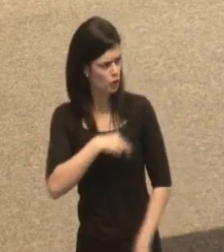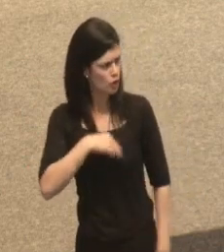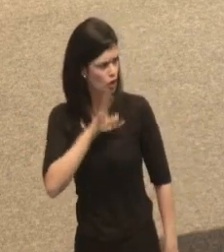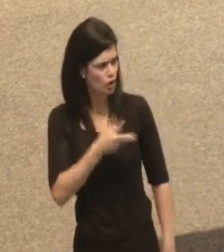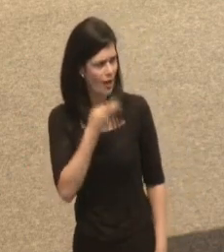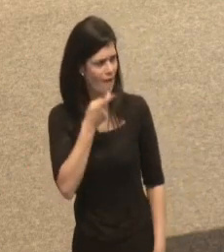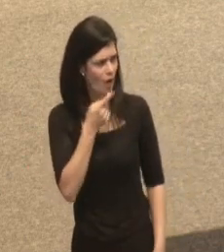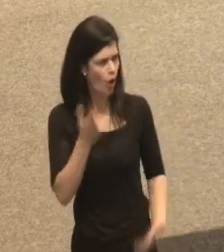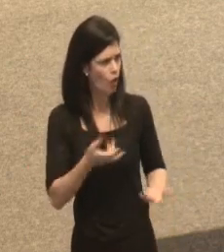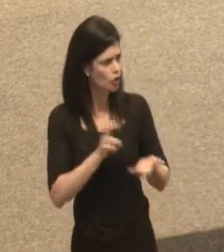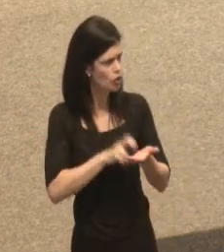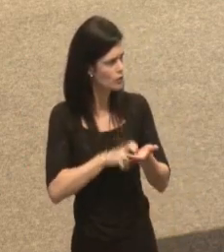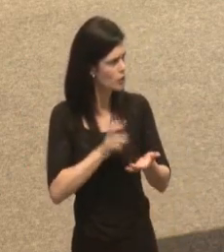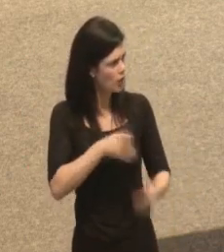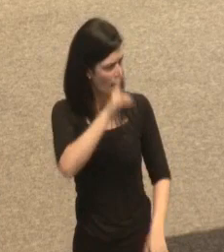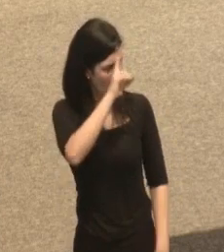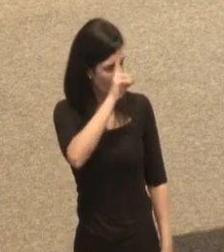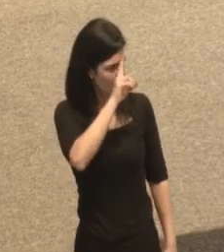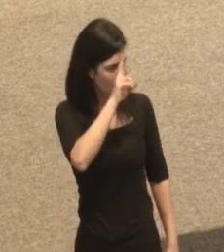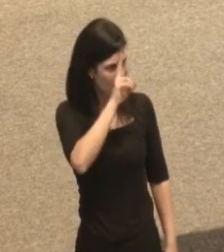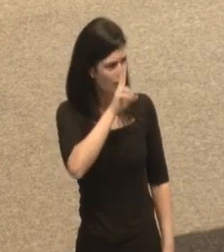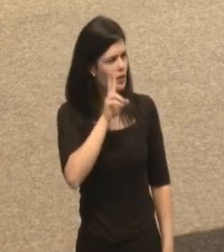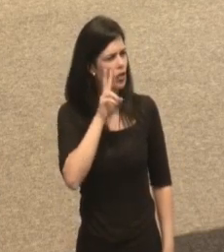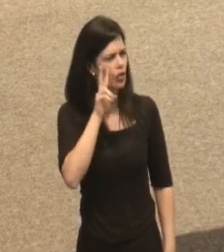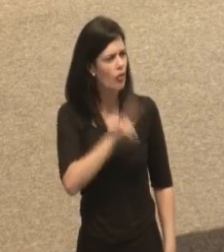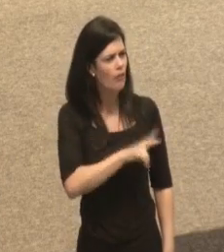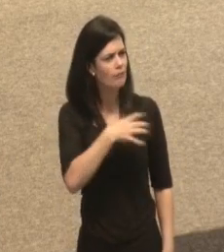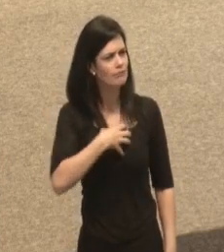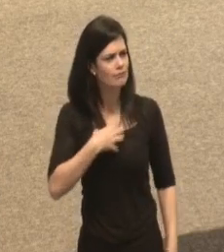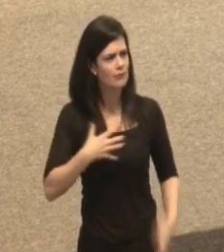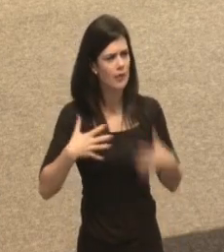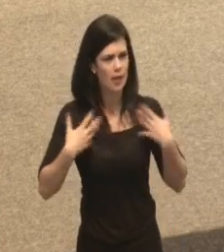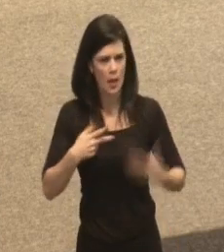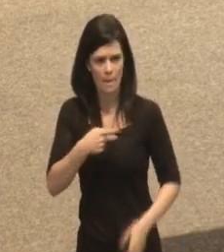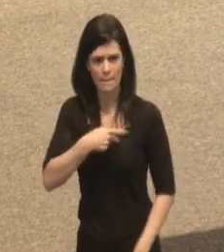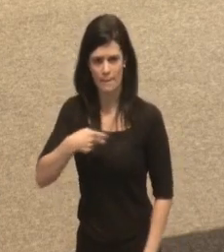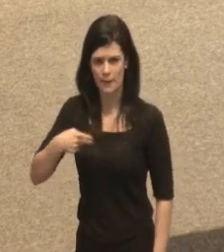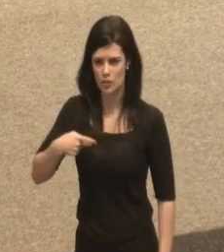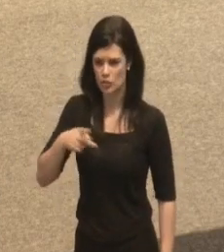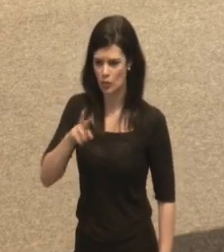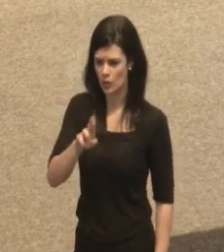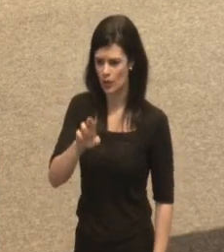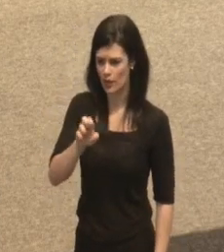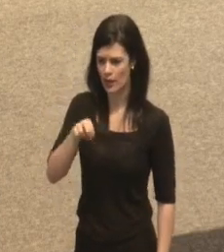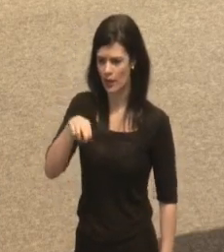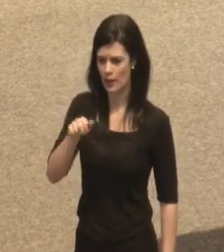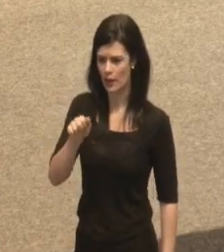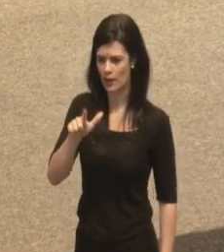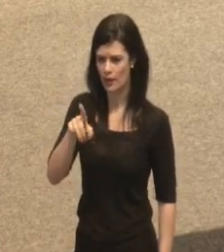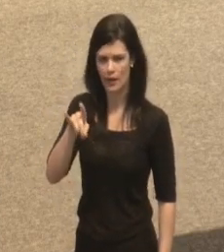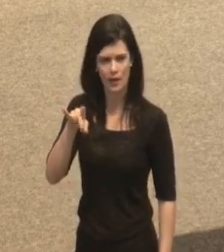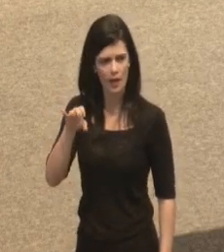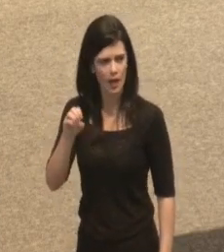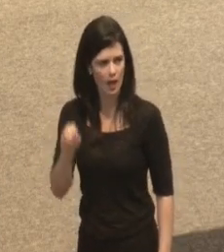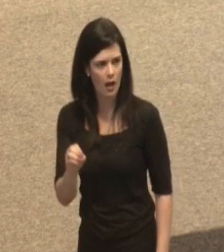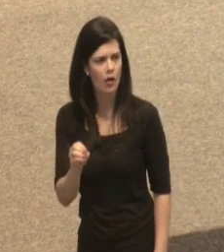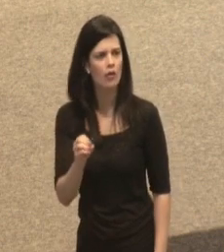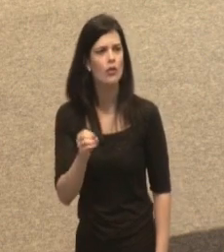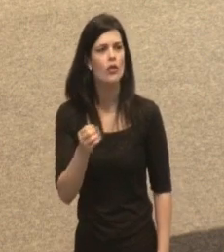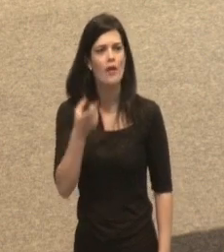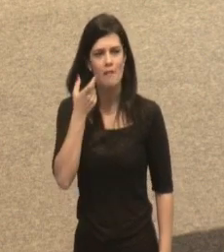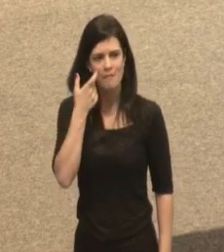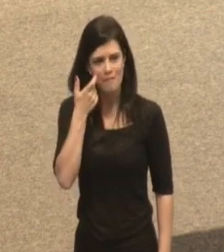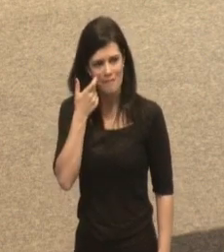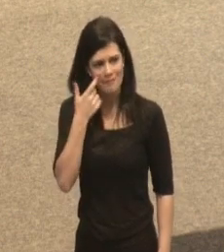manhã. Estou vendo ali com muita alegria o nosso querido pastor Rinaldo de Matos, a irmã Gundro. Que alegria, pastor, ver que o irmão